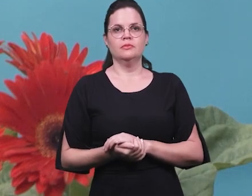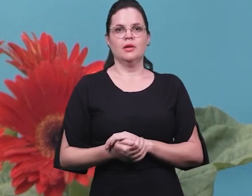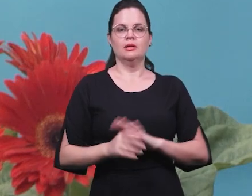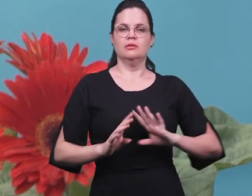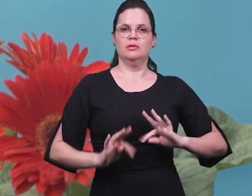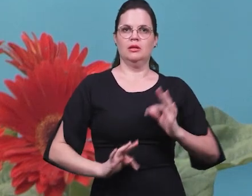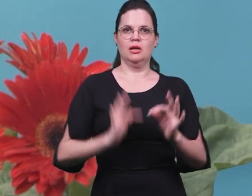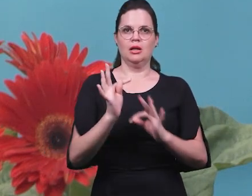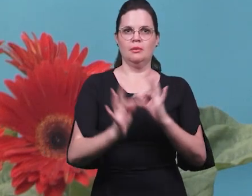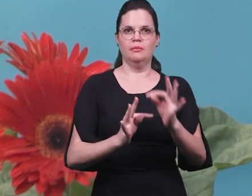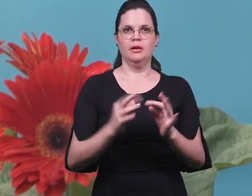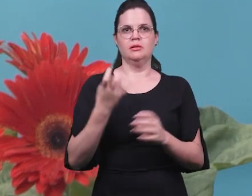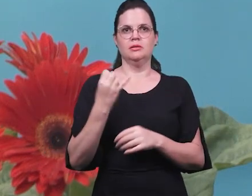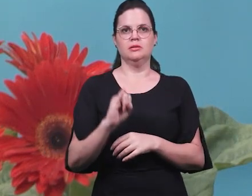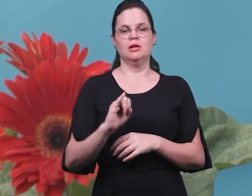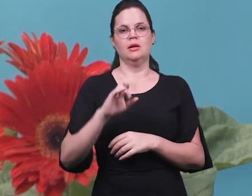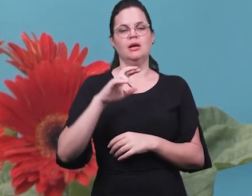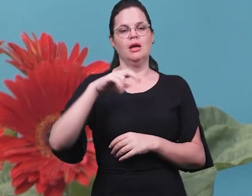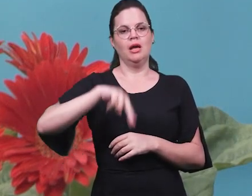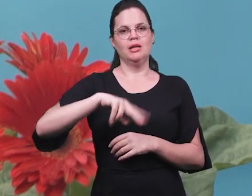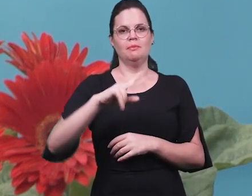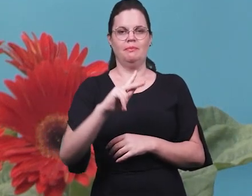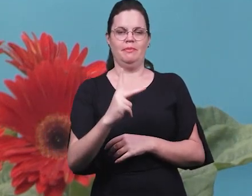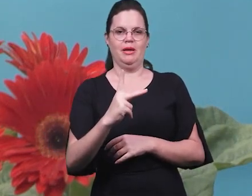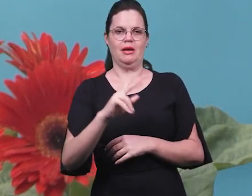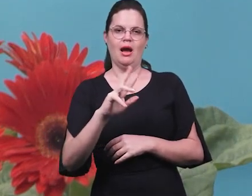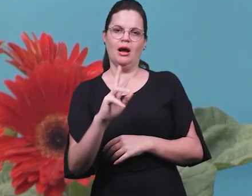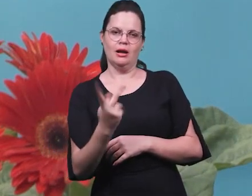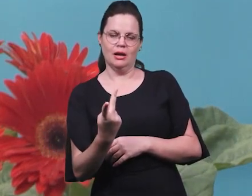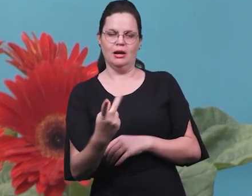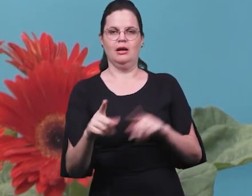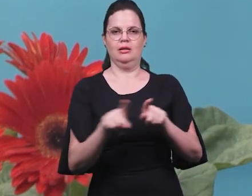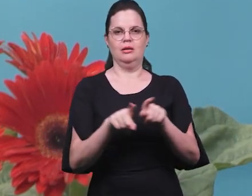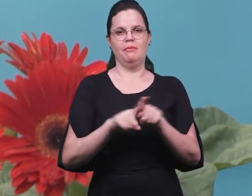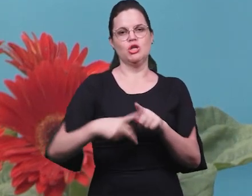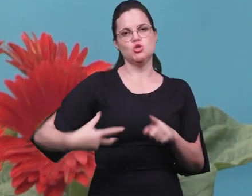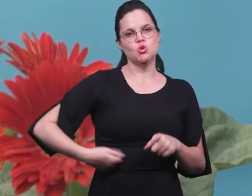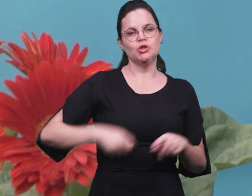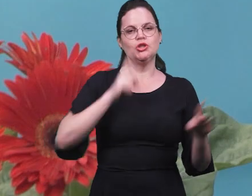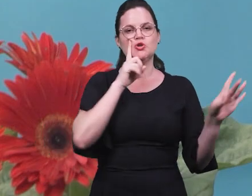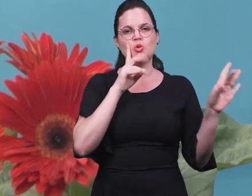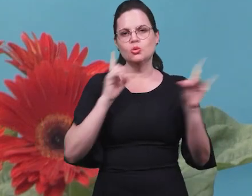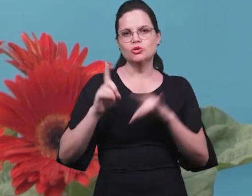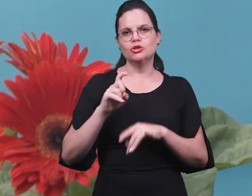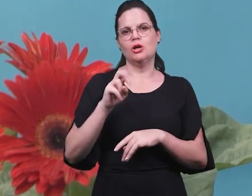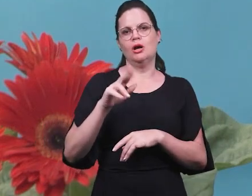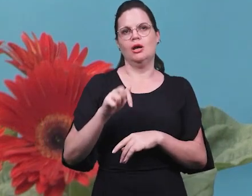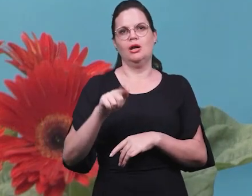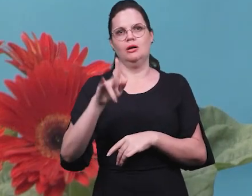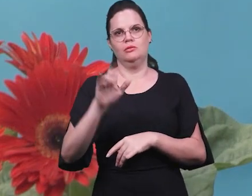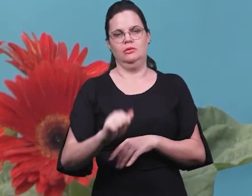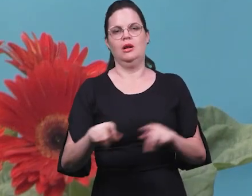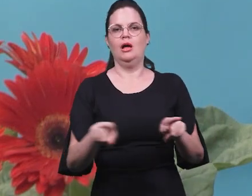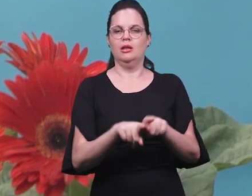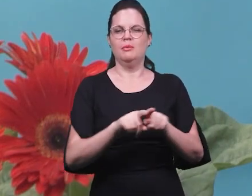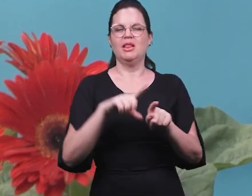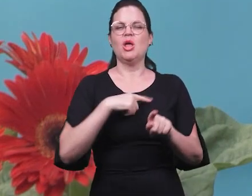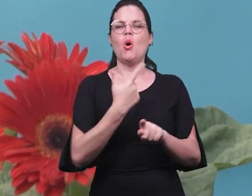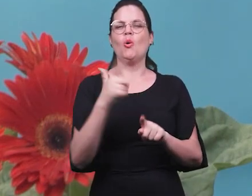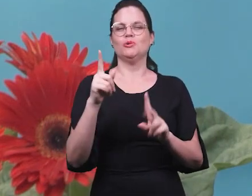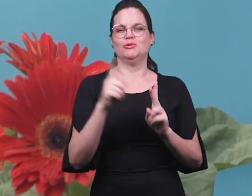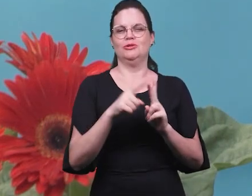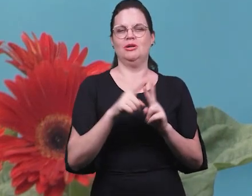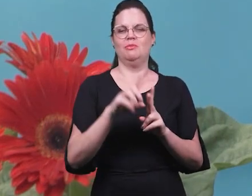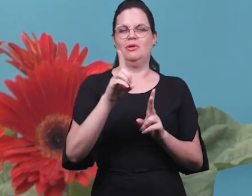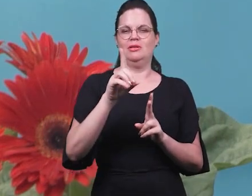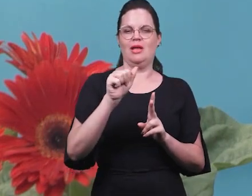tratamento, né, com a insulina NPH ou a regular. Então, algumas situações, a dapaglifosina, que